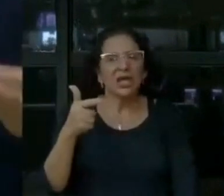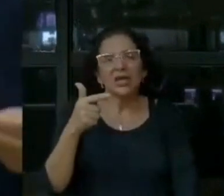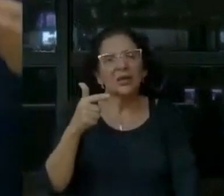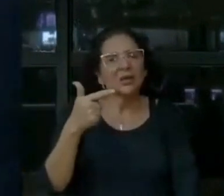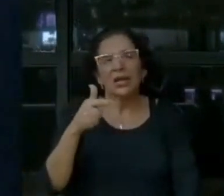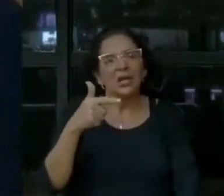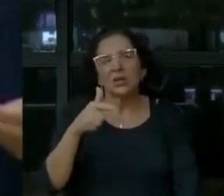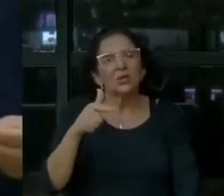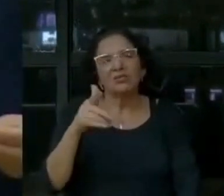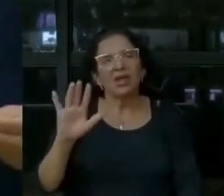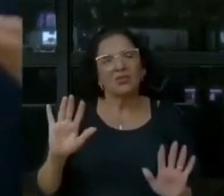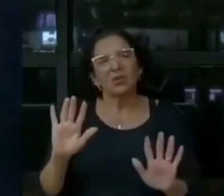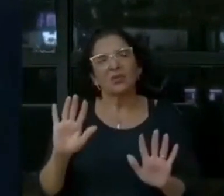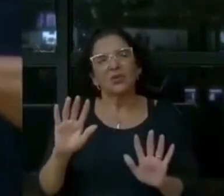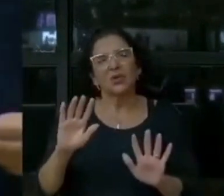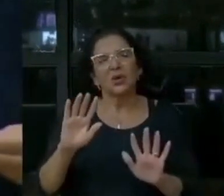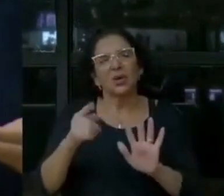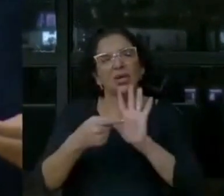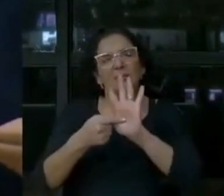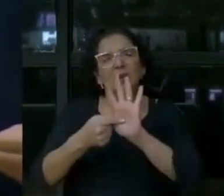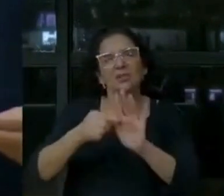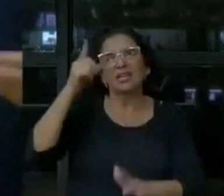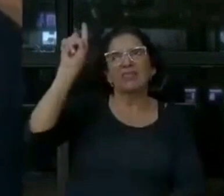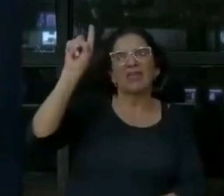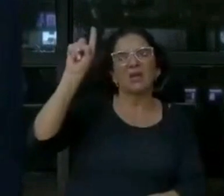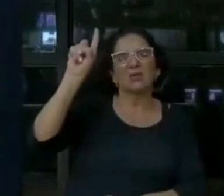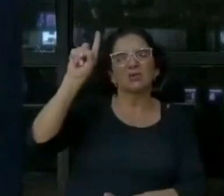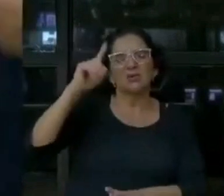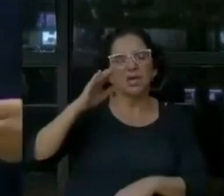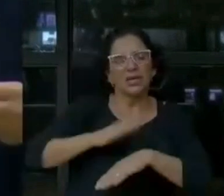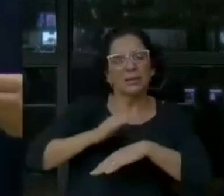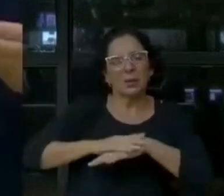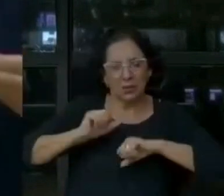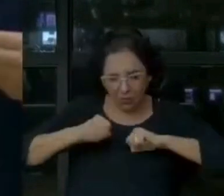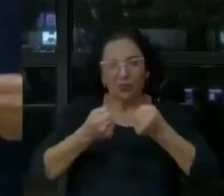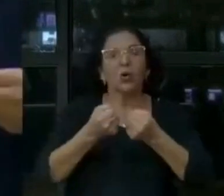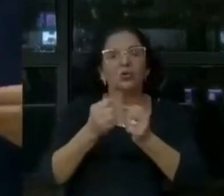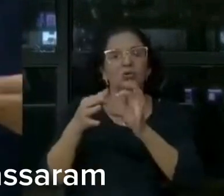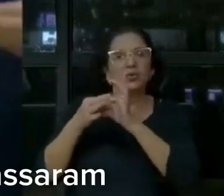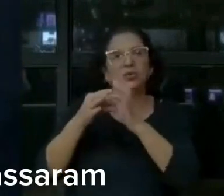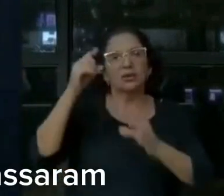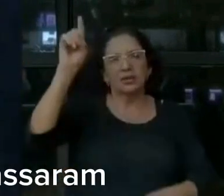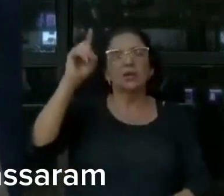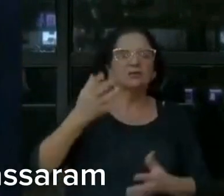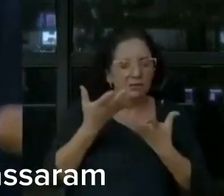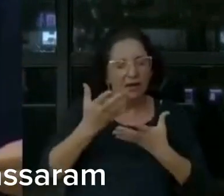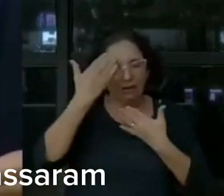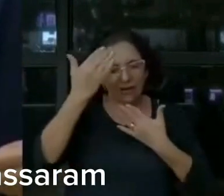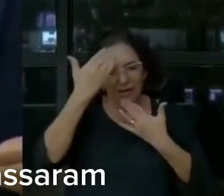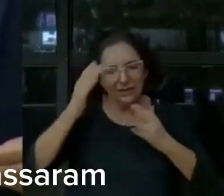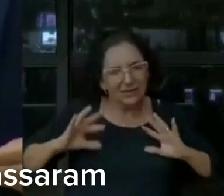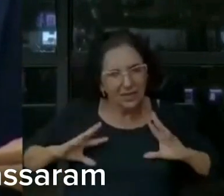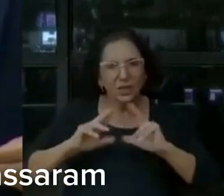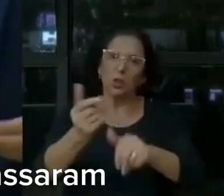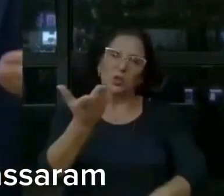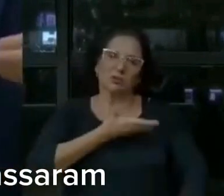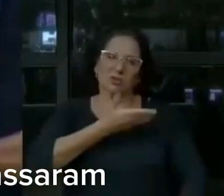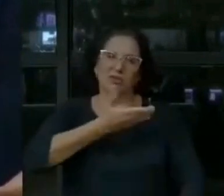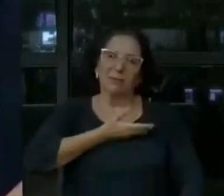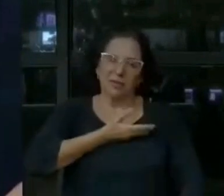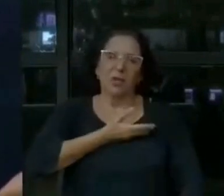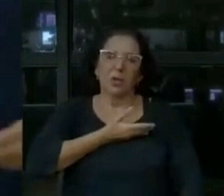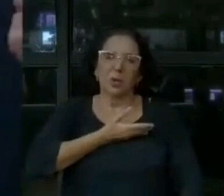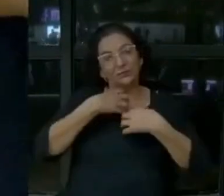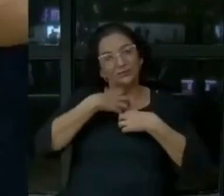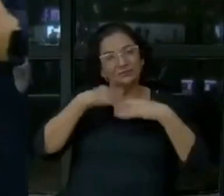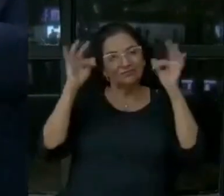isso não tem outro nome se não é Deus, se não é trabalho. E eu quero muito, muito mesmo poder agradecer todos os meus companheiros que passaram